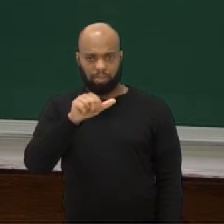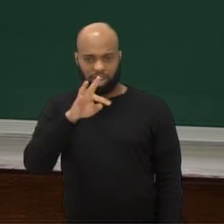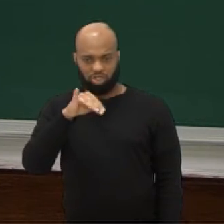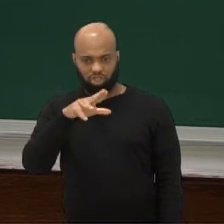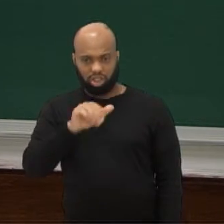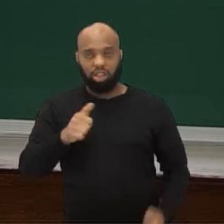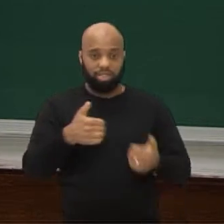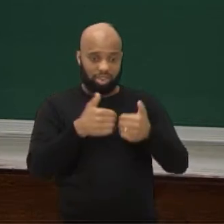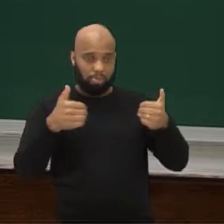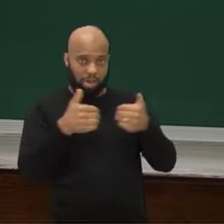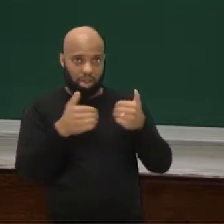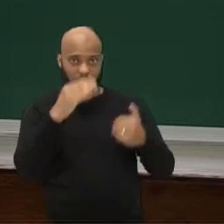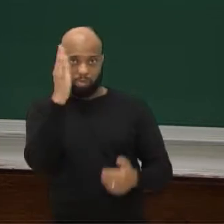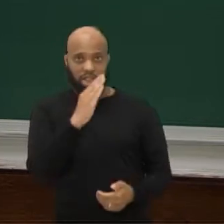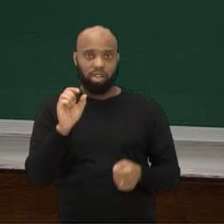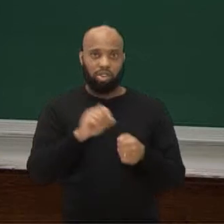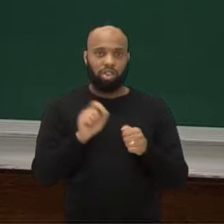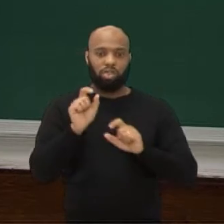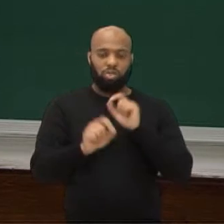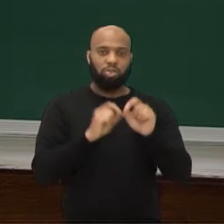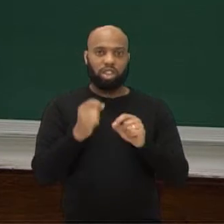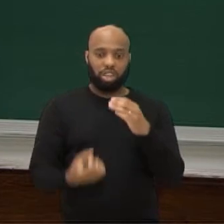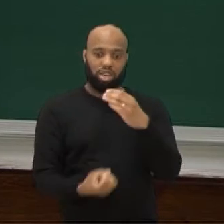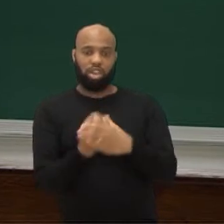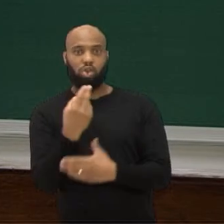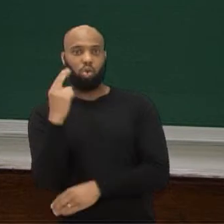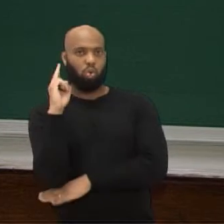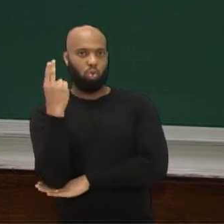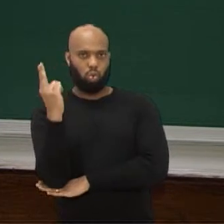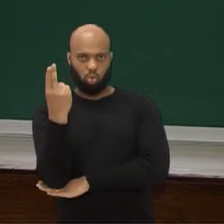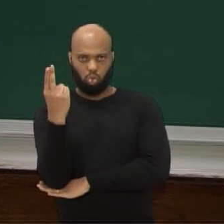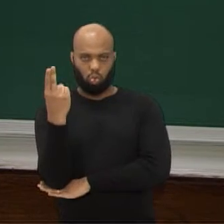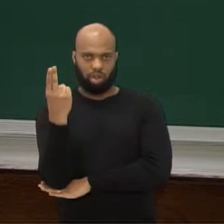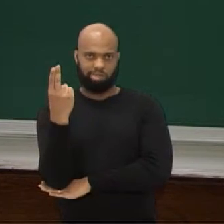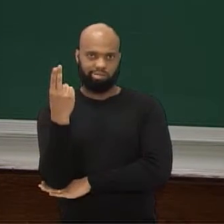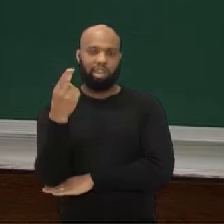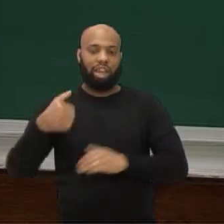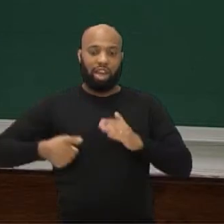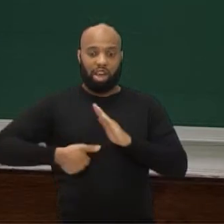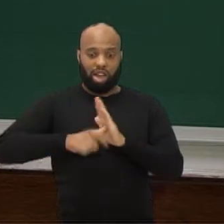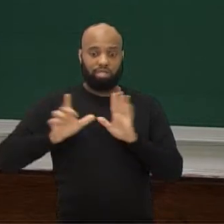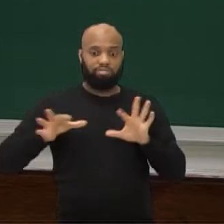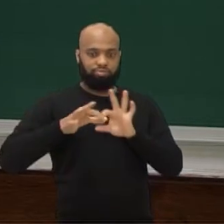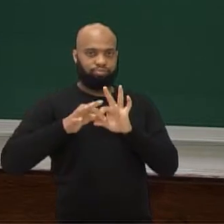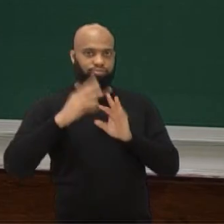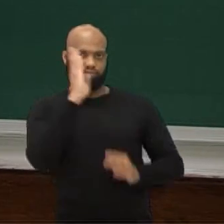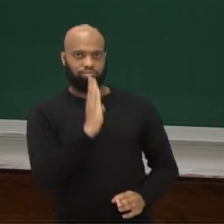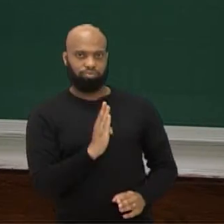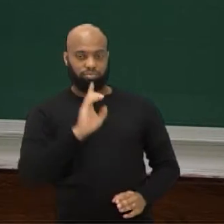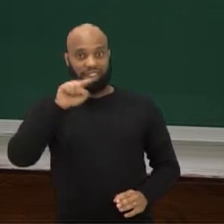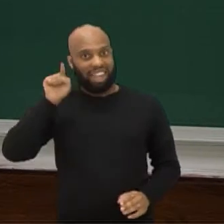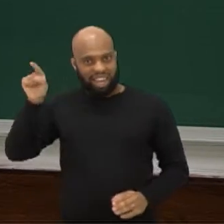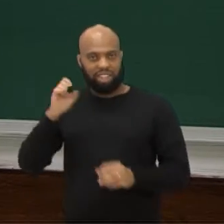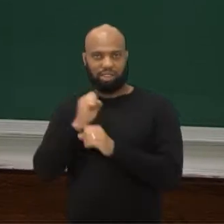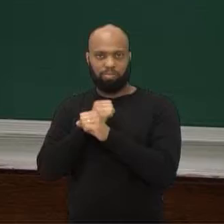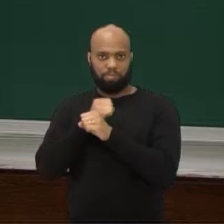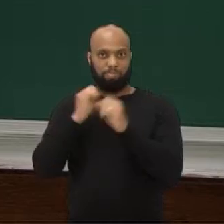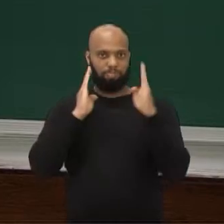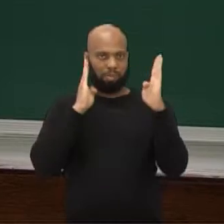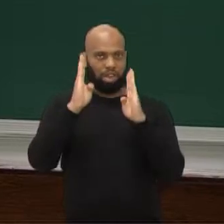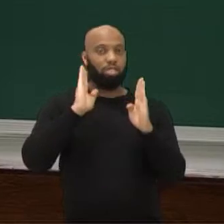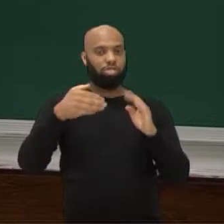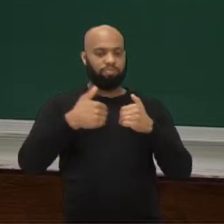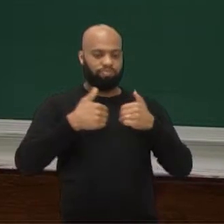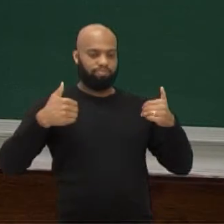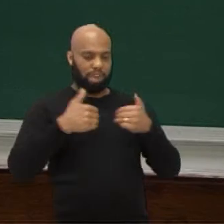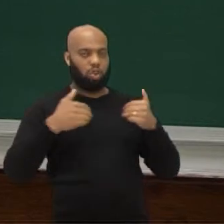e formou a República Oriental do Uruguai. Tá? Então, apenas para você perceber esse detalhe que estamos falando do Rio Grande do